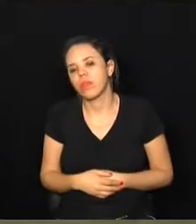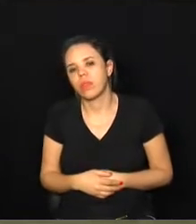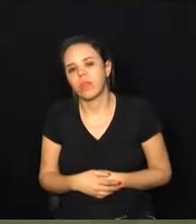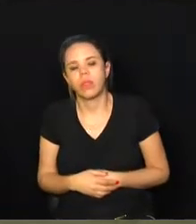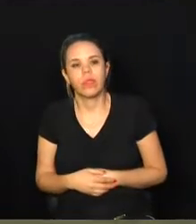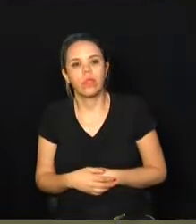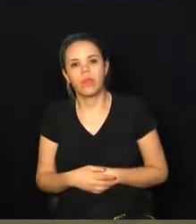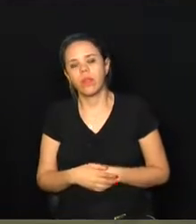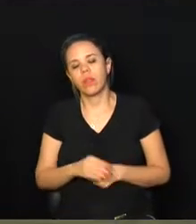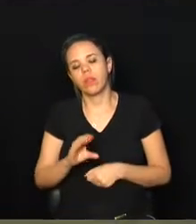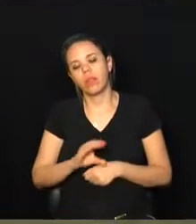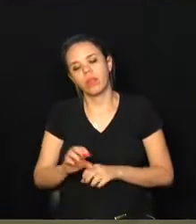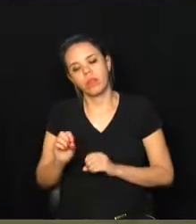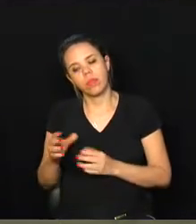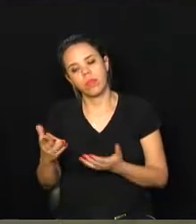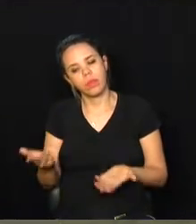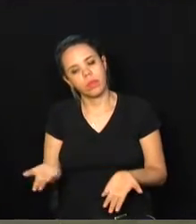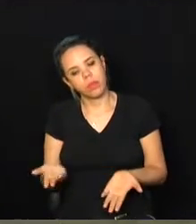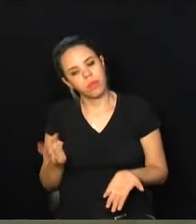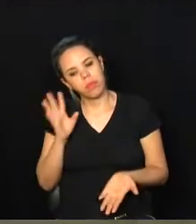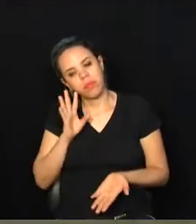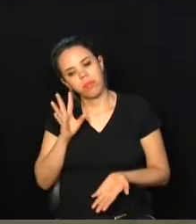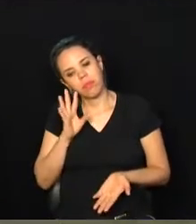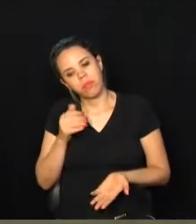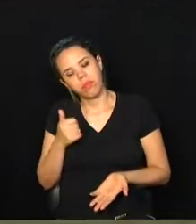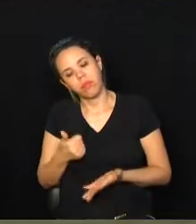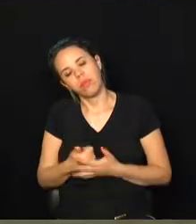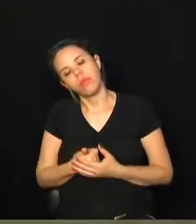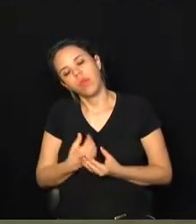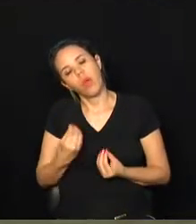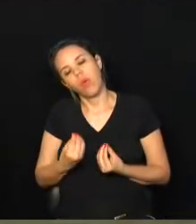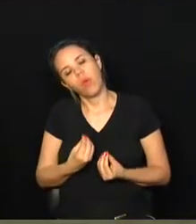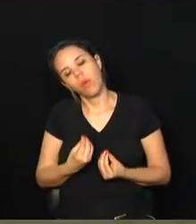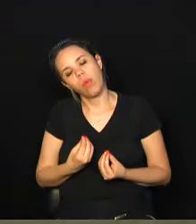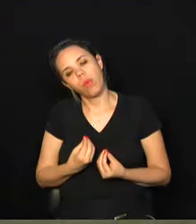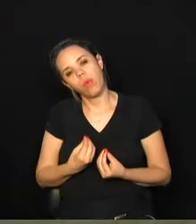mas ia dar um curso. Que legal, tal. Como é que é o curso?